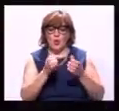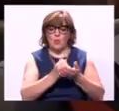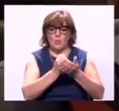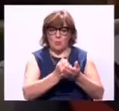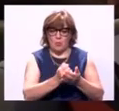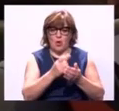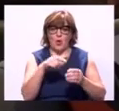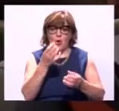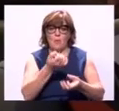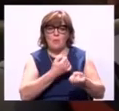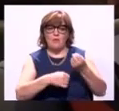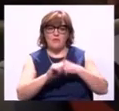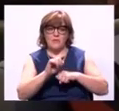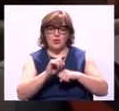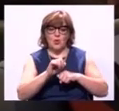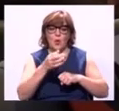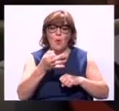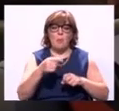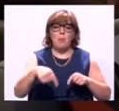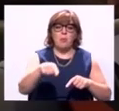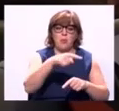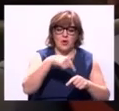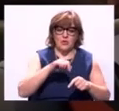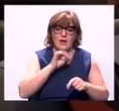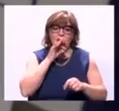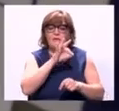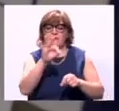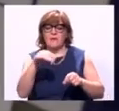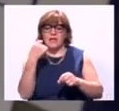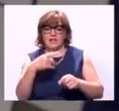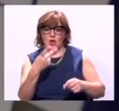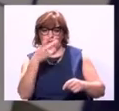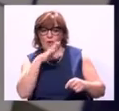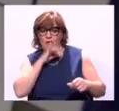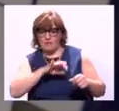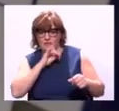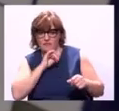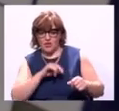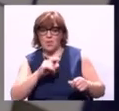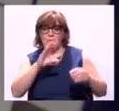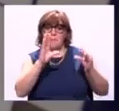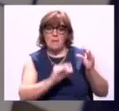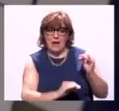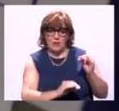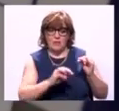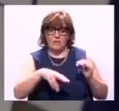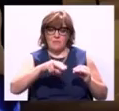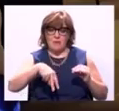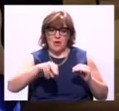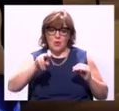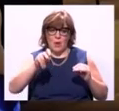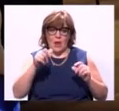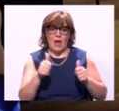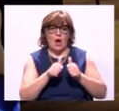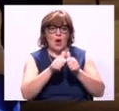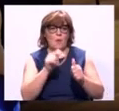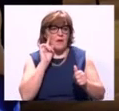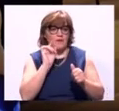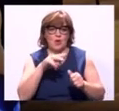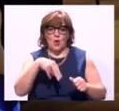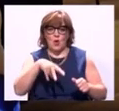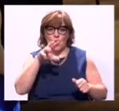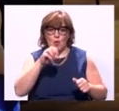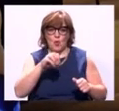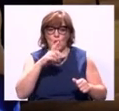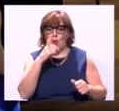o Movimento Portuense. A nível familiar, tem dois filhos, sendo que o mais novo, Manuel, habitualmente acompanha Nuno Lobo no